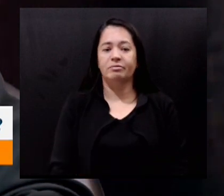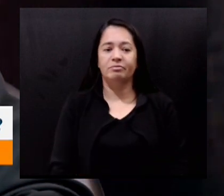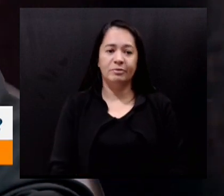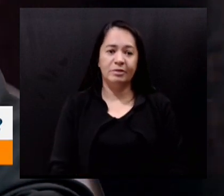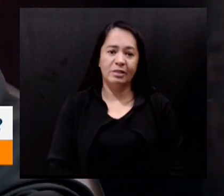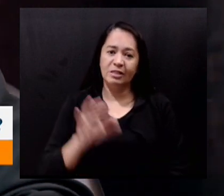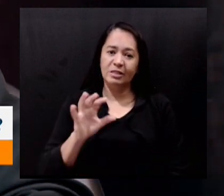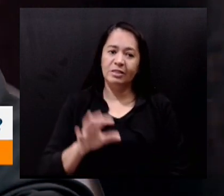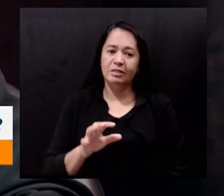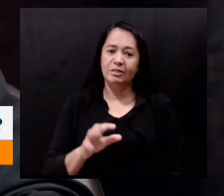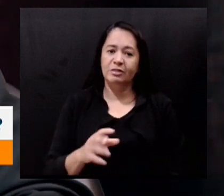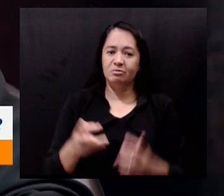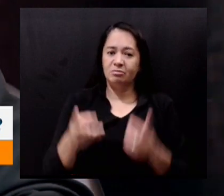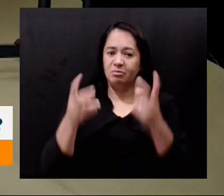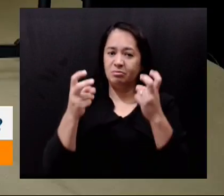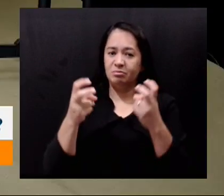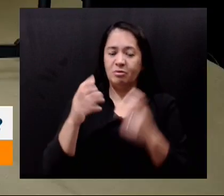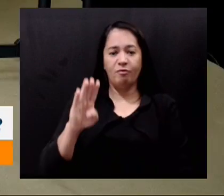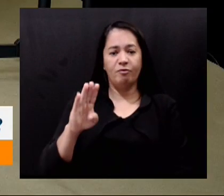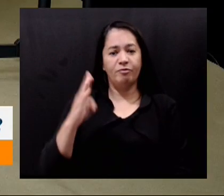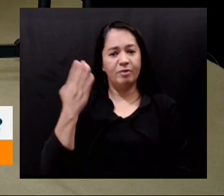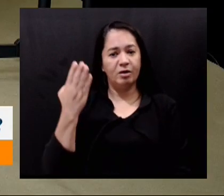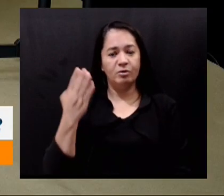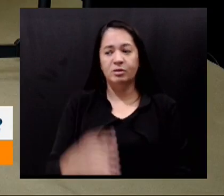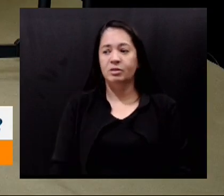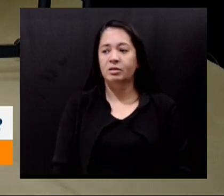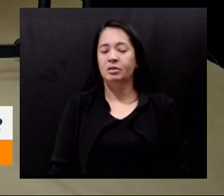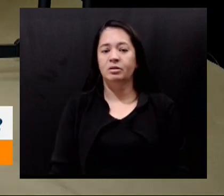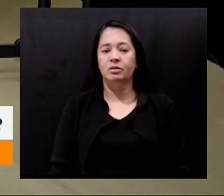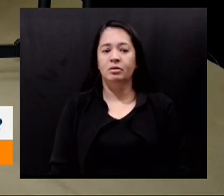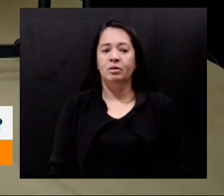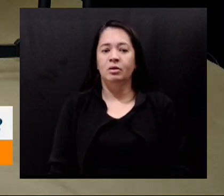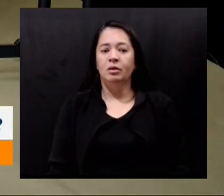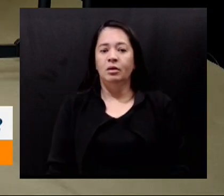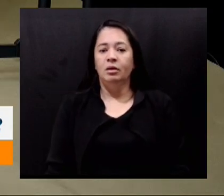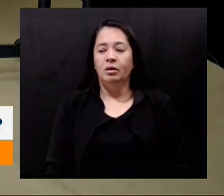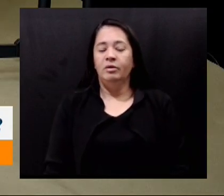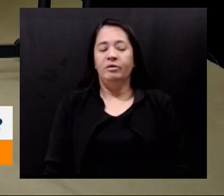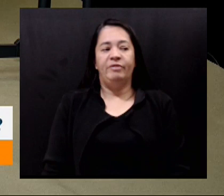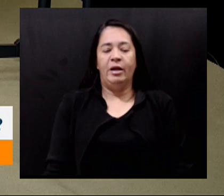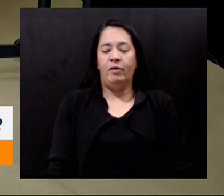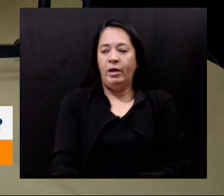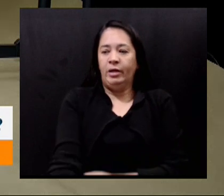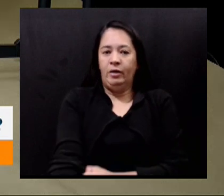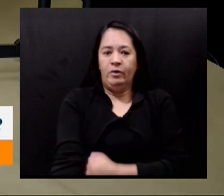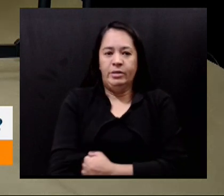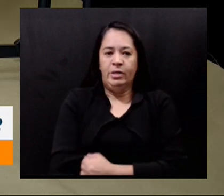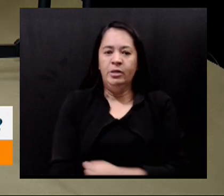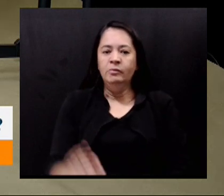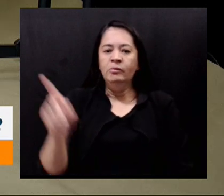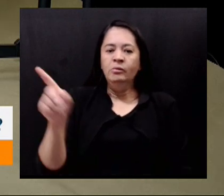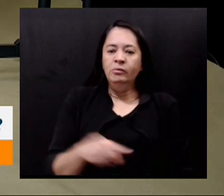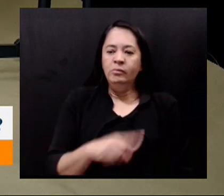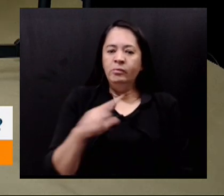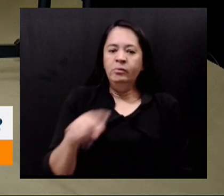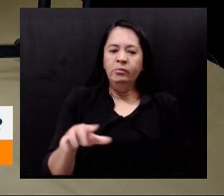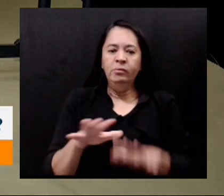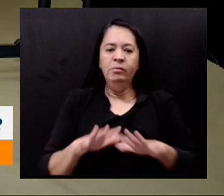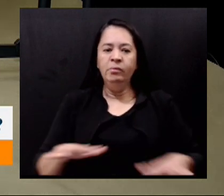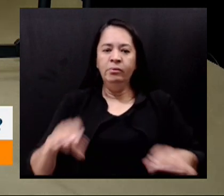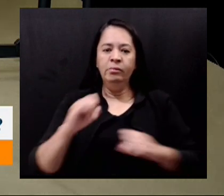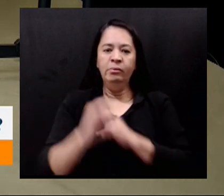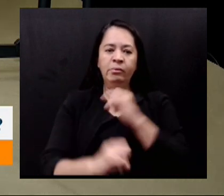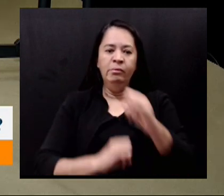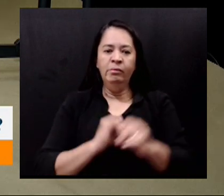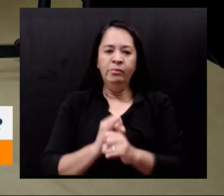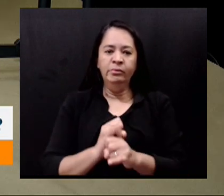falsa. É uma percepção falsa aí que é algo assim, o cancelamento, na questão da internet é algo, vamos colocar entre